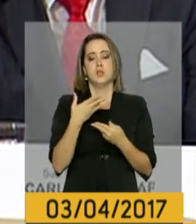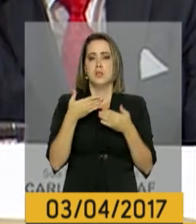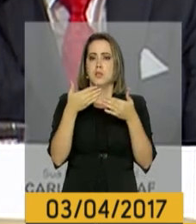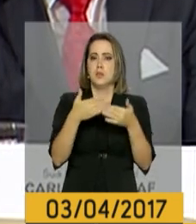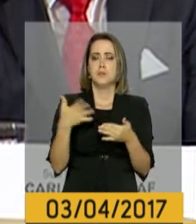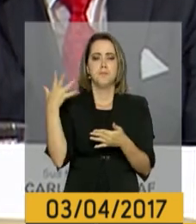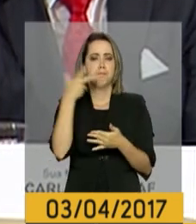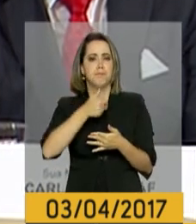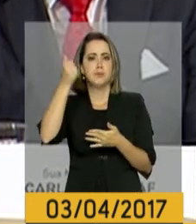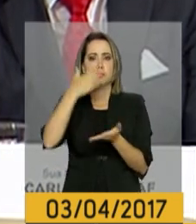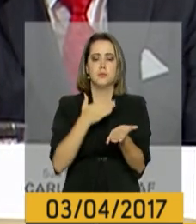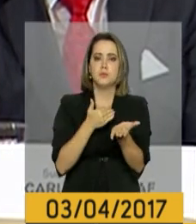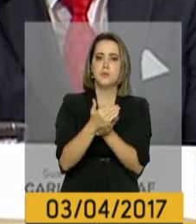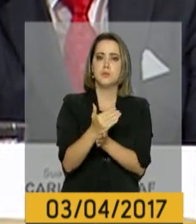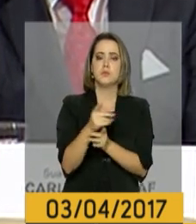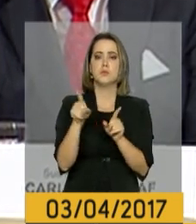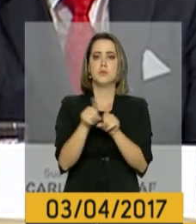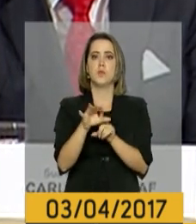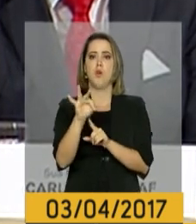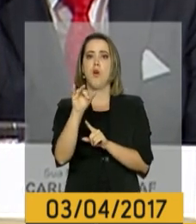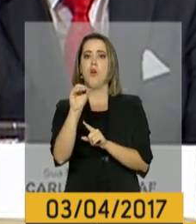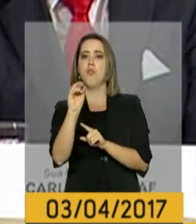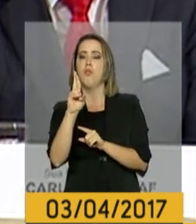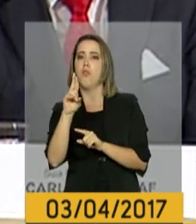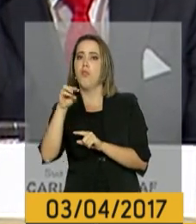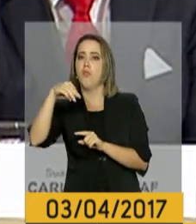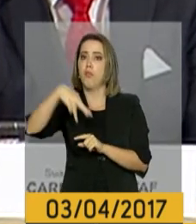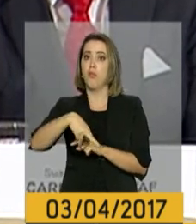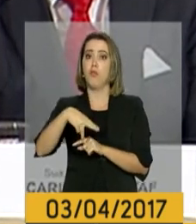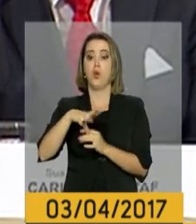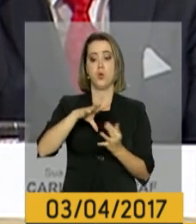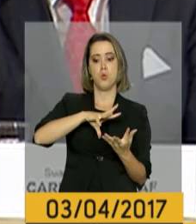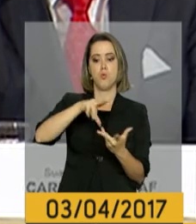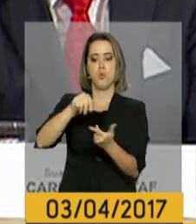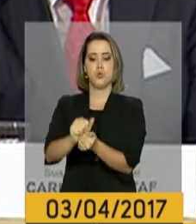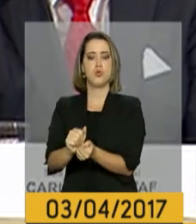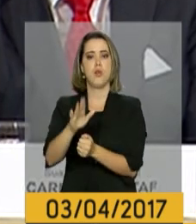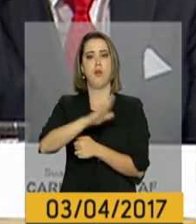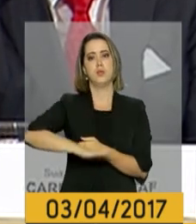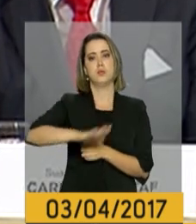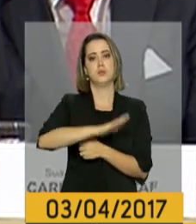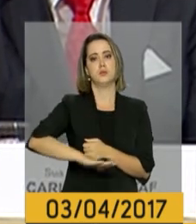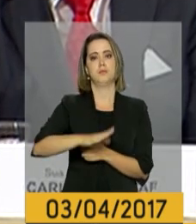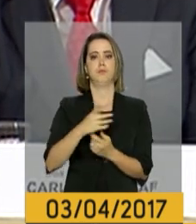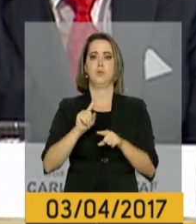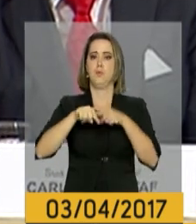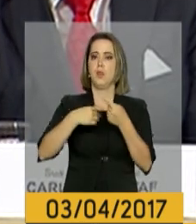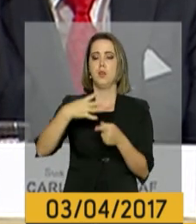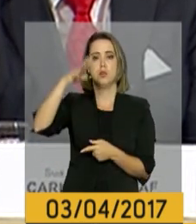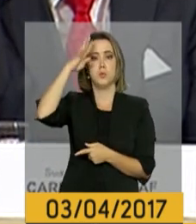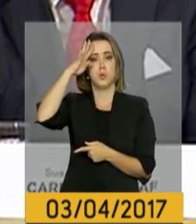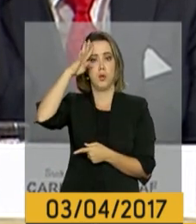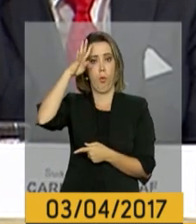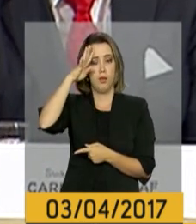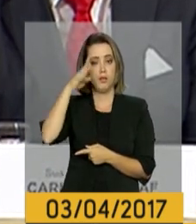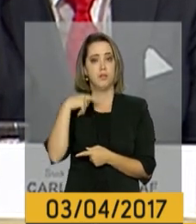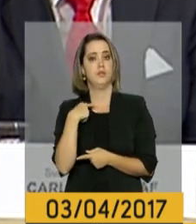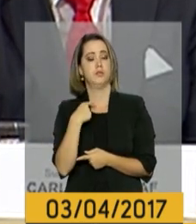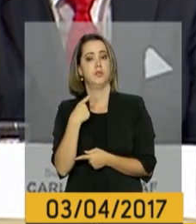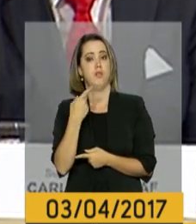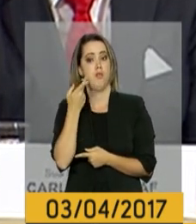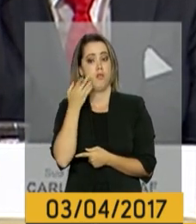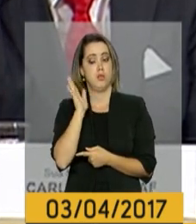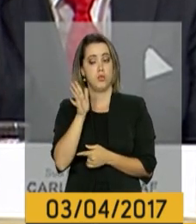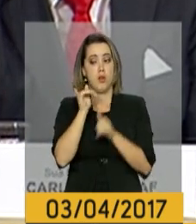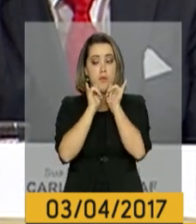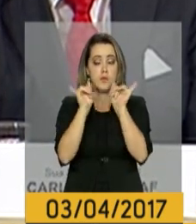iniciativa Fórum Global da Criança. Na quarta-feira, como noticiou o governador